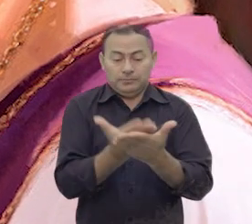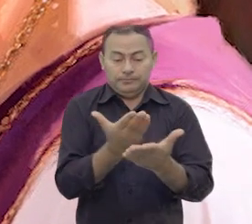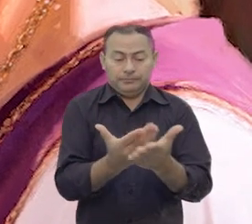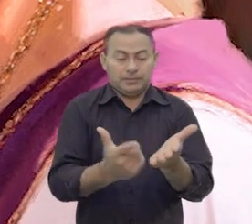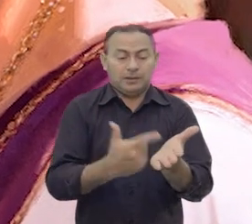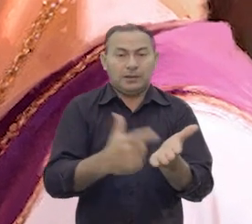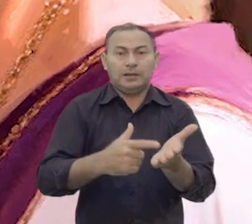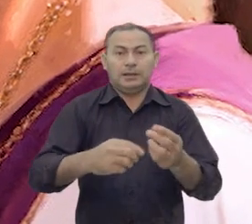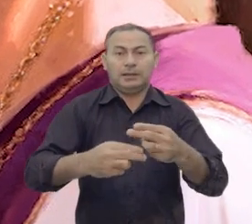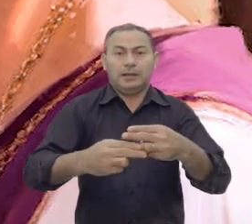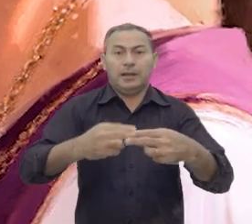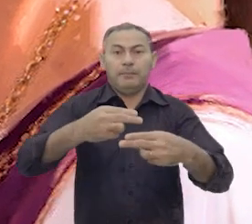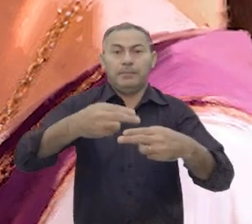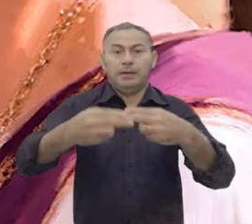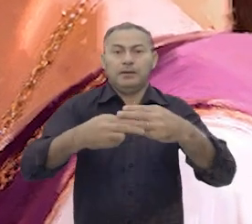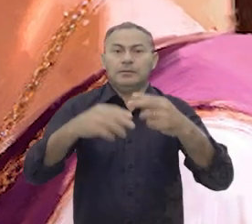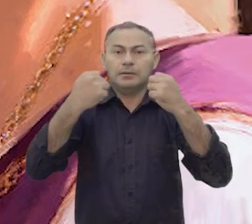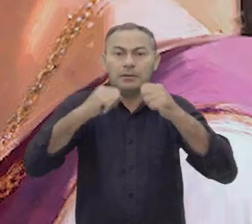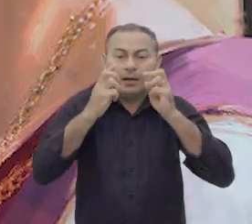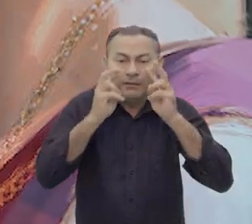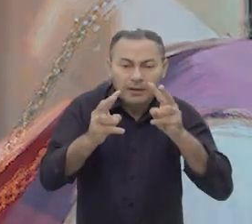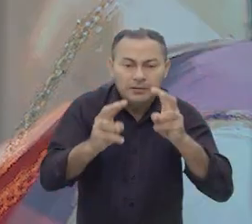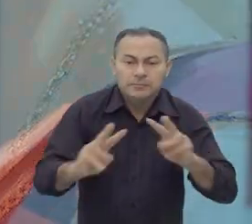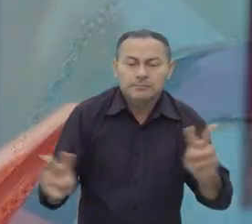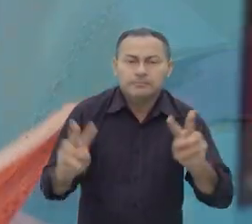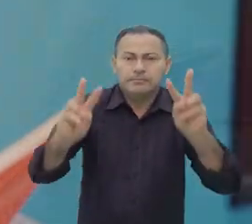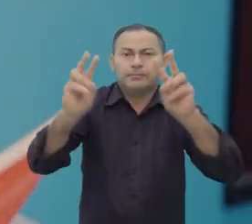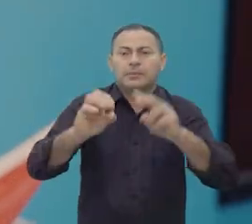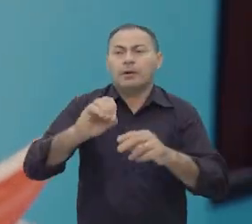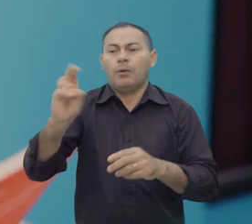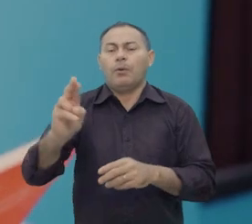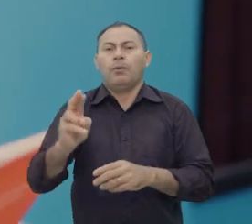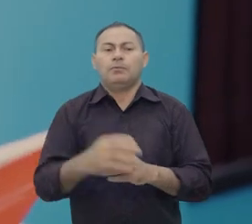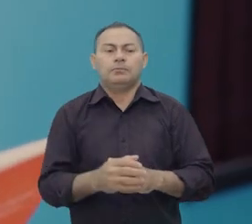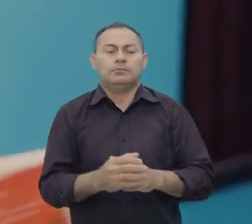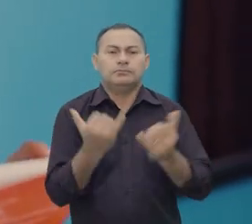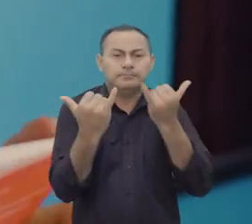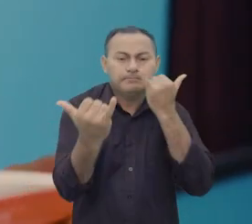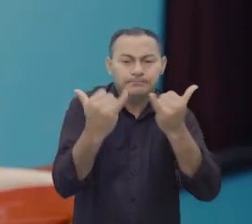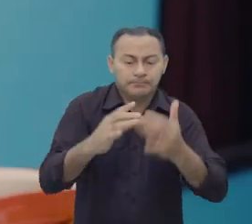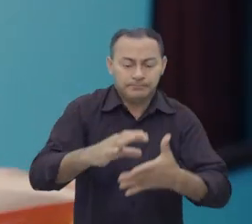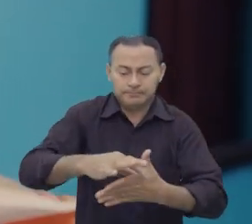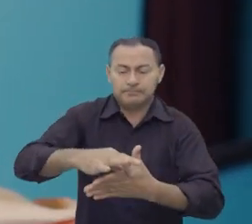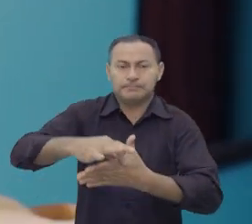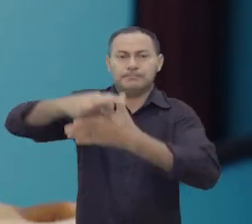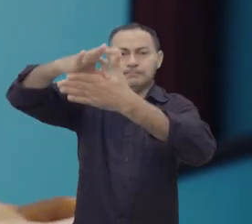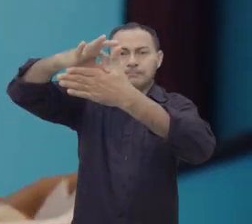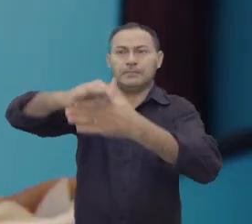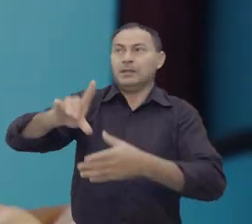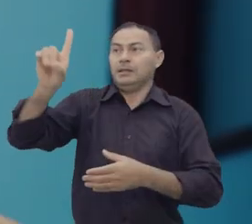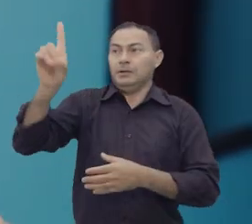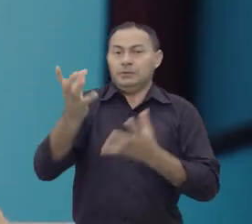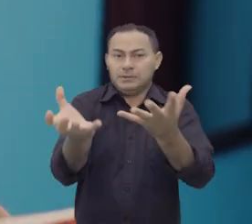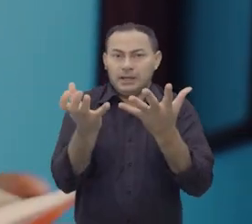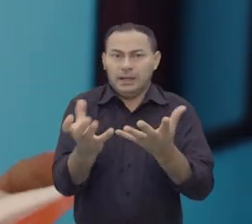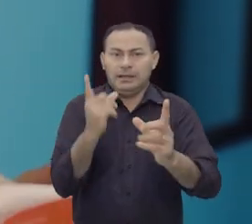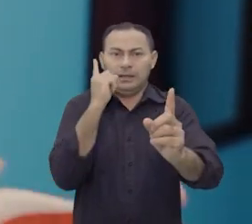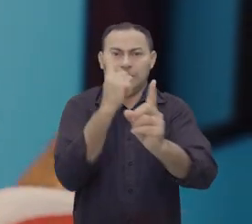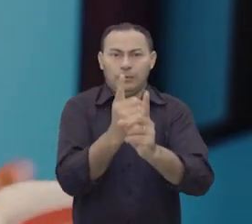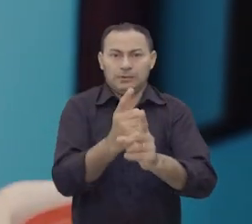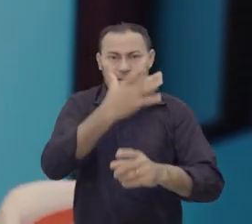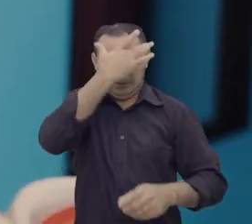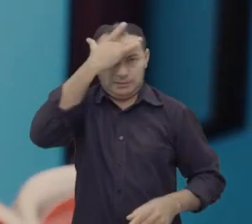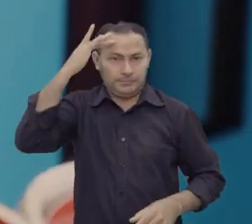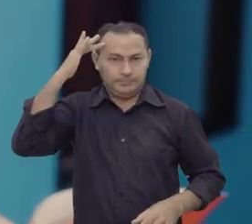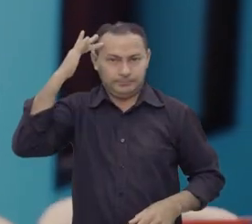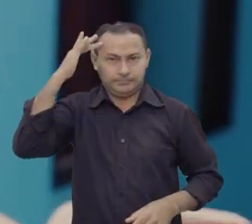estudar o livro de Neemias, devemos procurar os princípios ou atributos de liderança que Deus quer